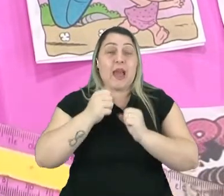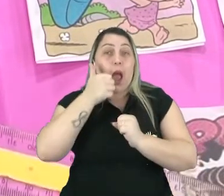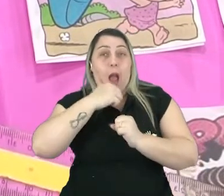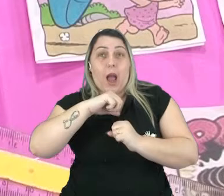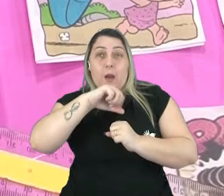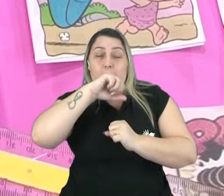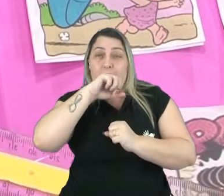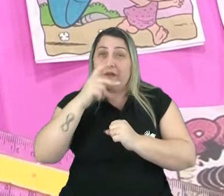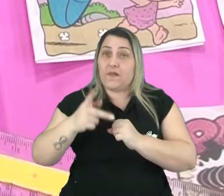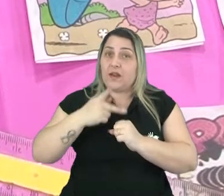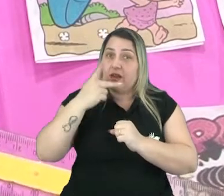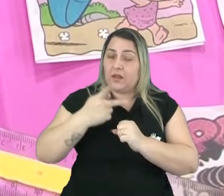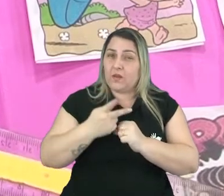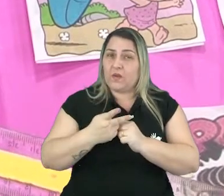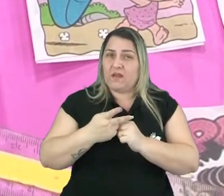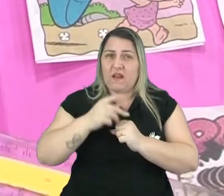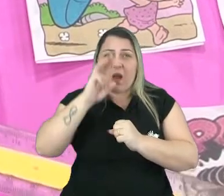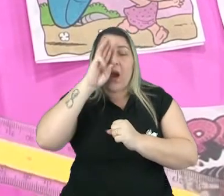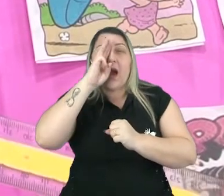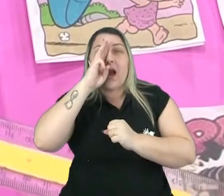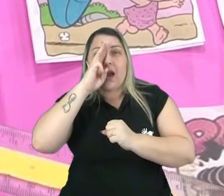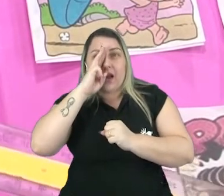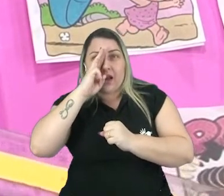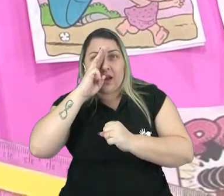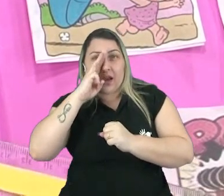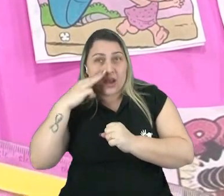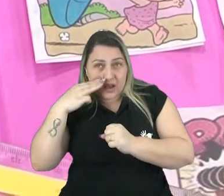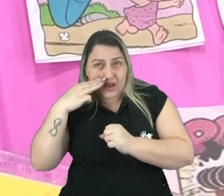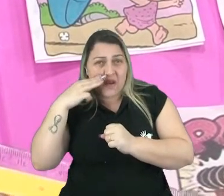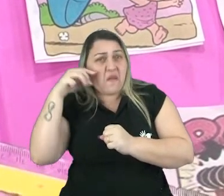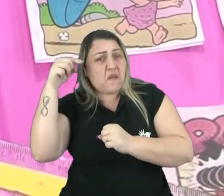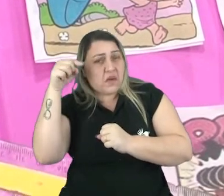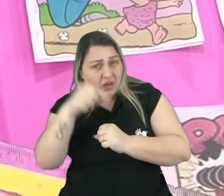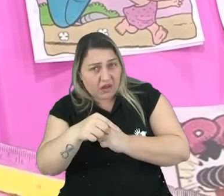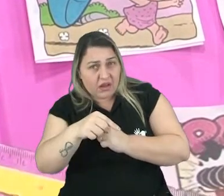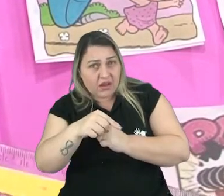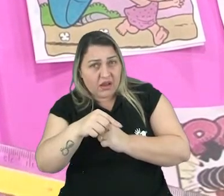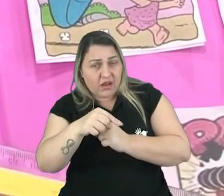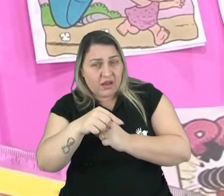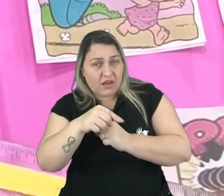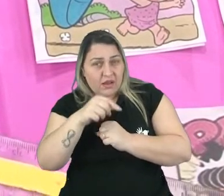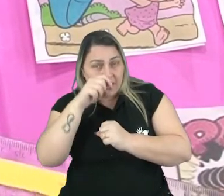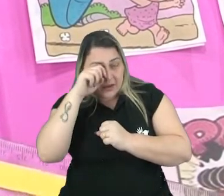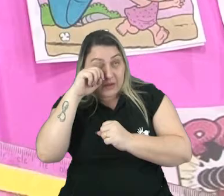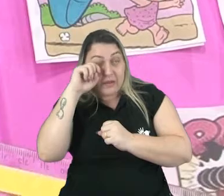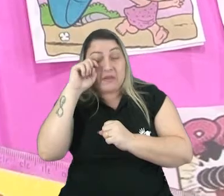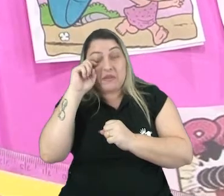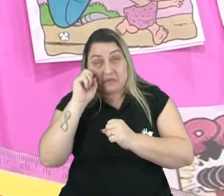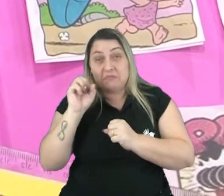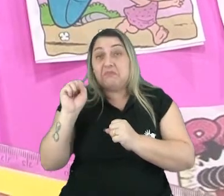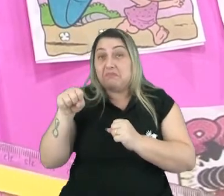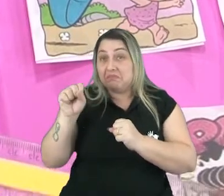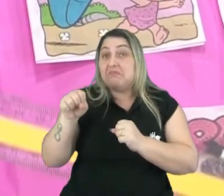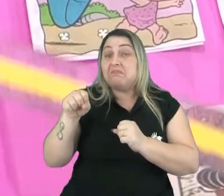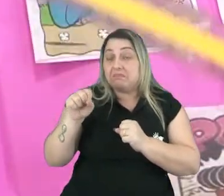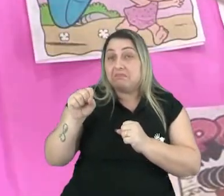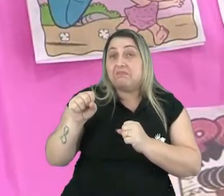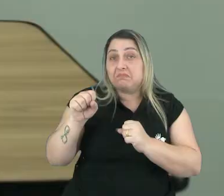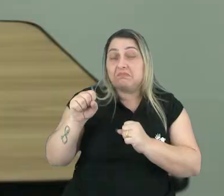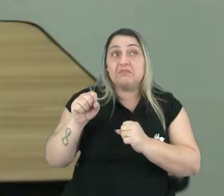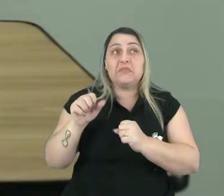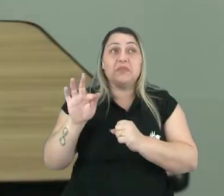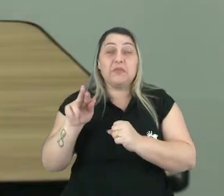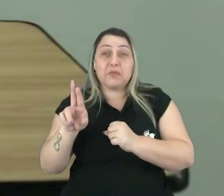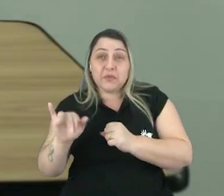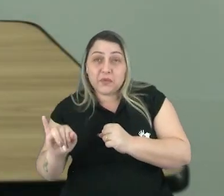mãe falou: Cascão, isso foi você? Ele fui, certo? Então, aqui